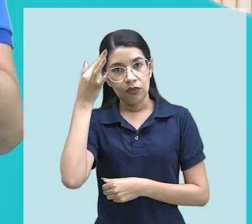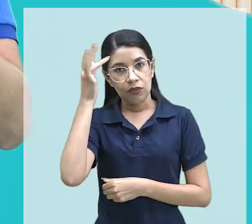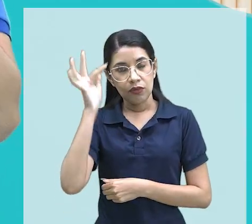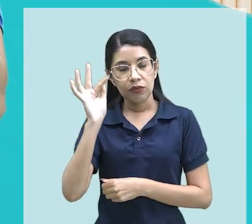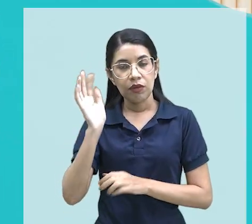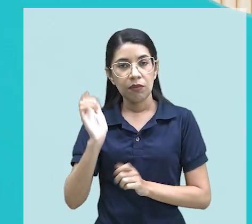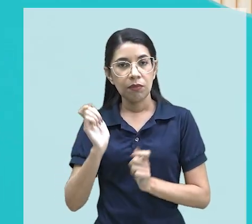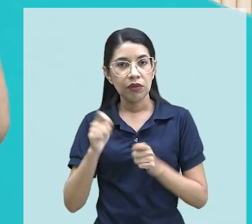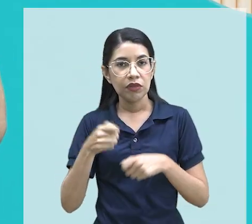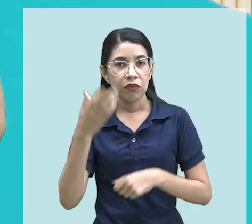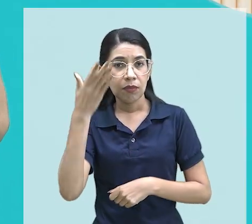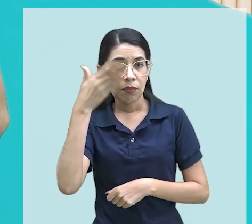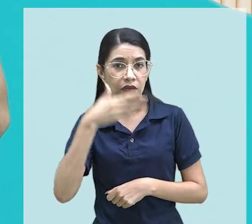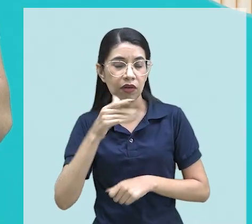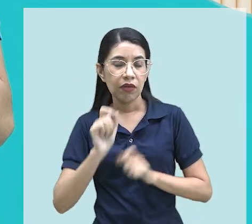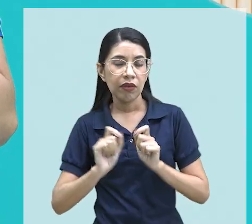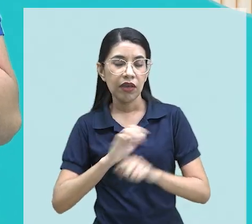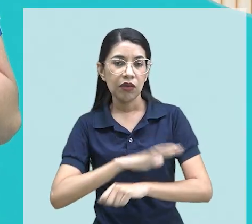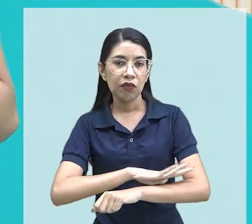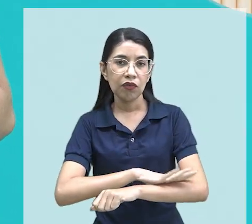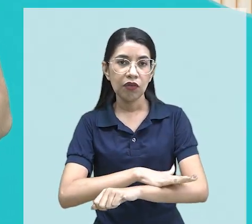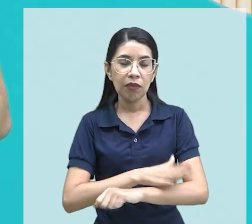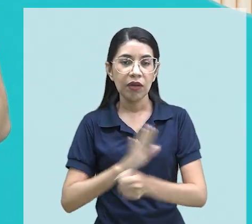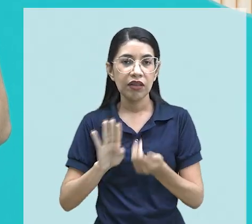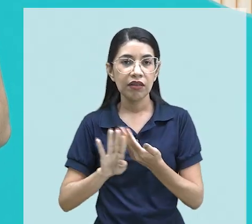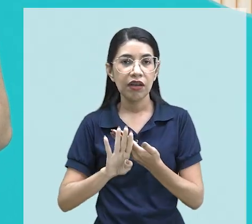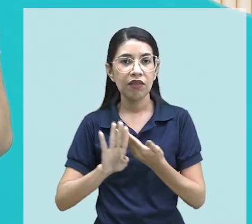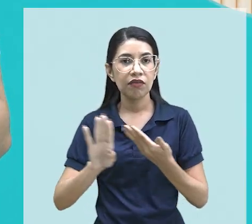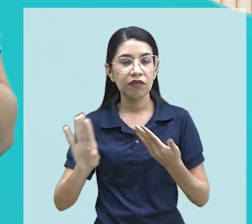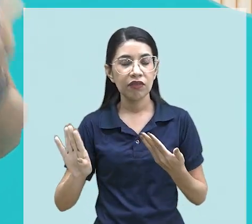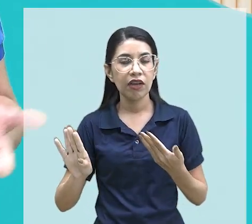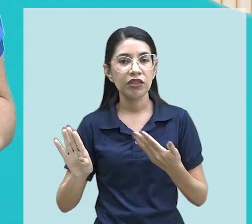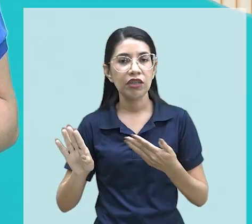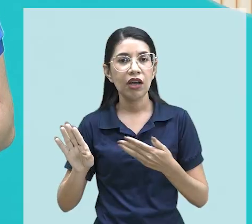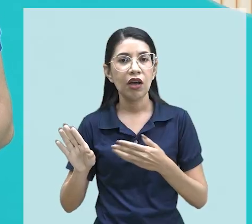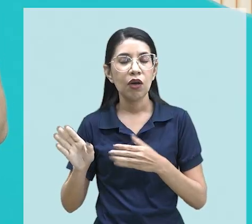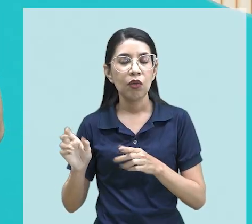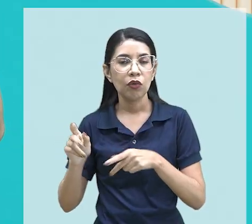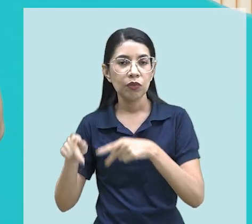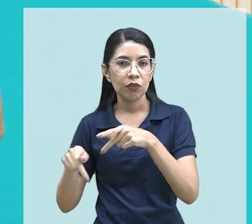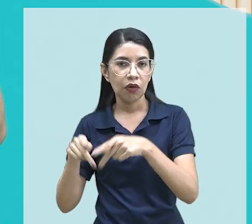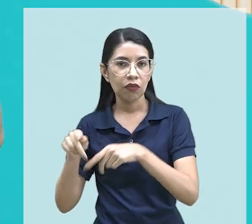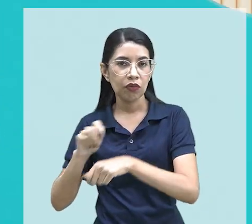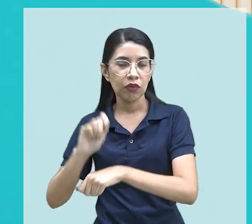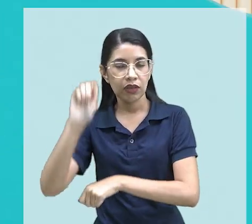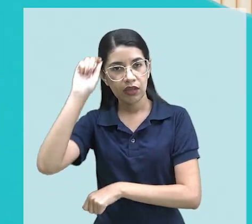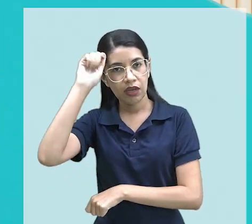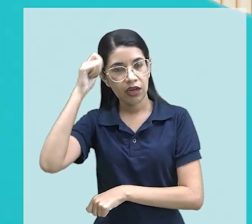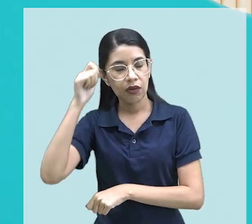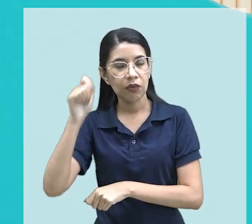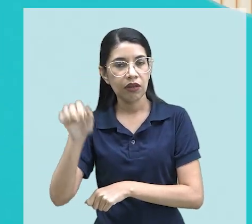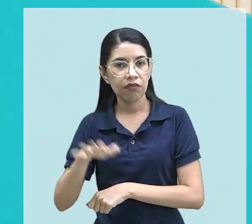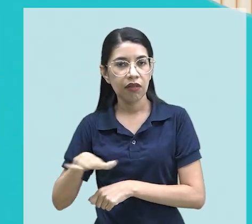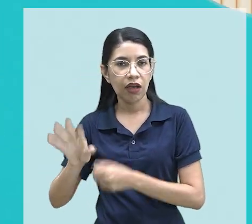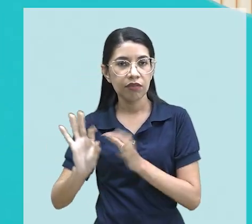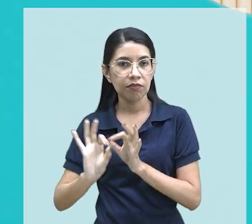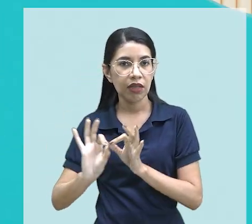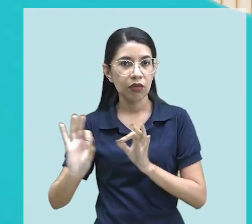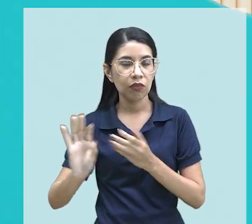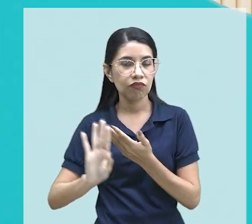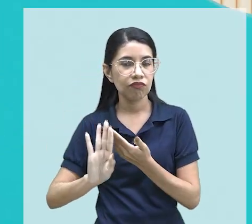provar que o racismo ele afasta a população negra dos espaços de poder, né? Reduz o quê? Ao